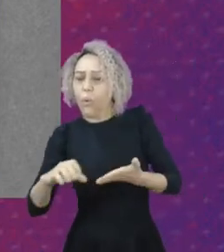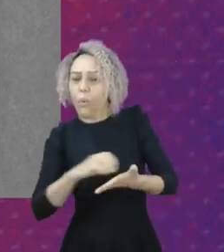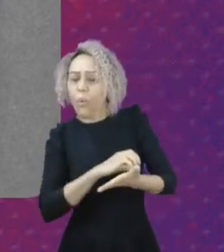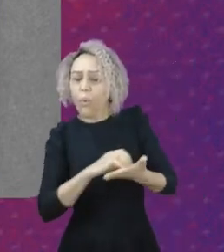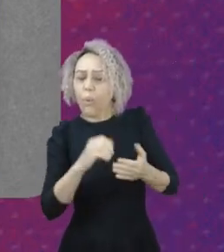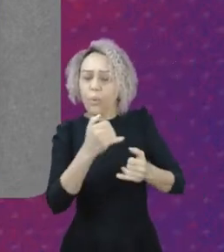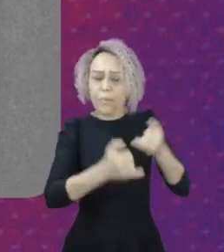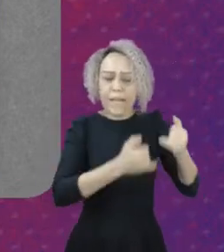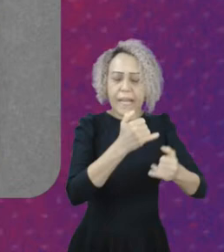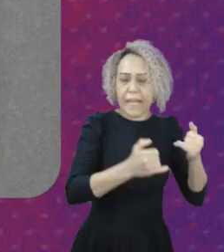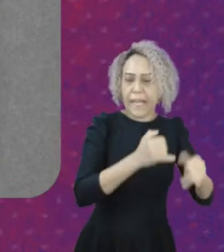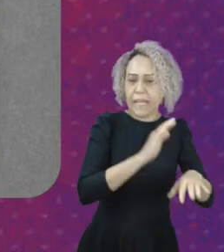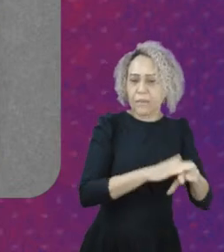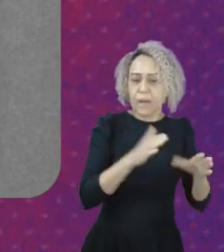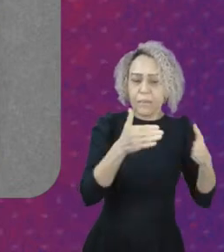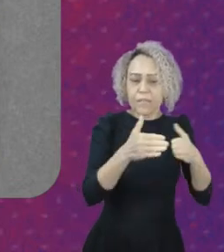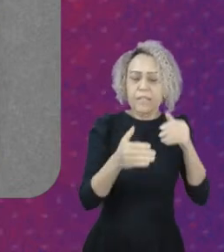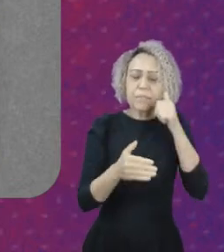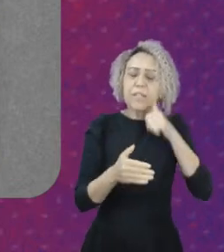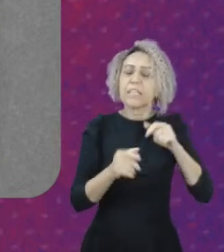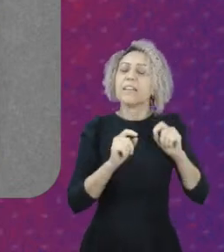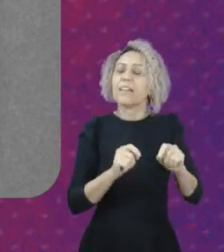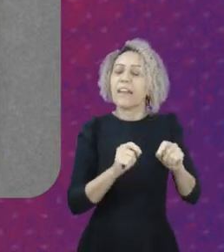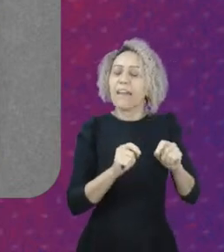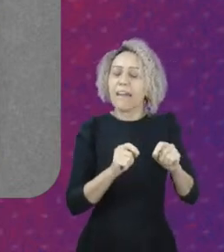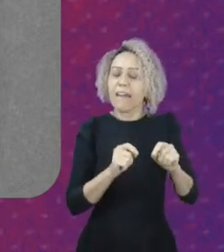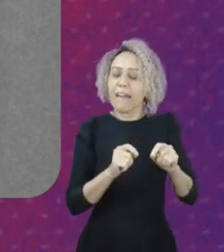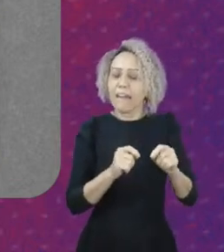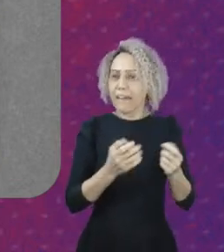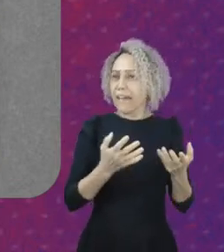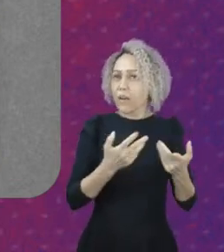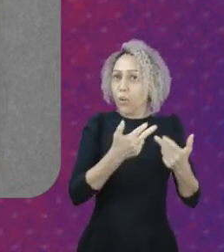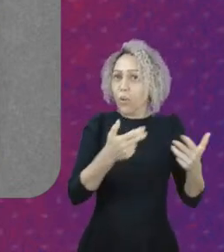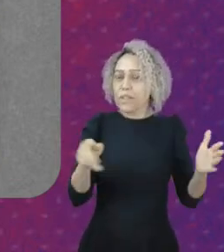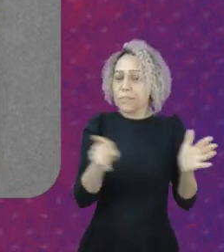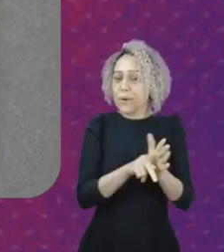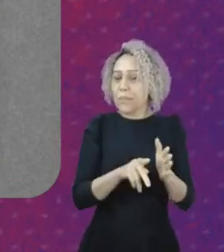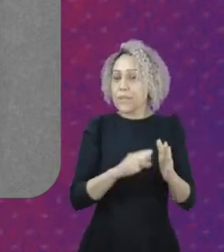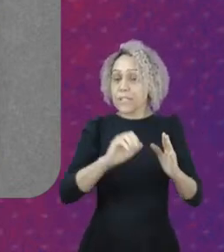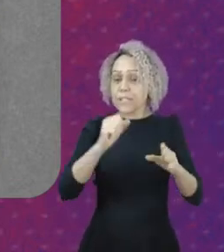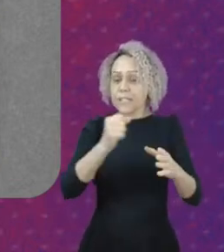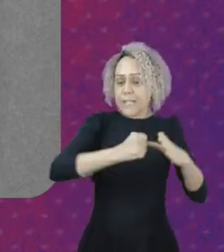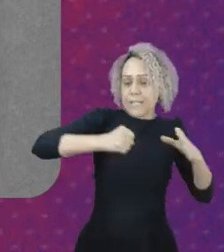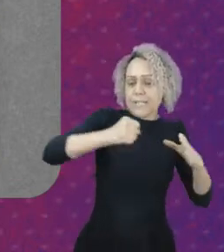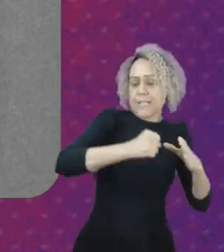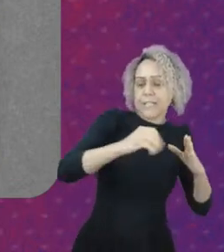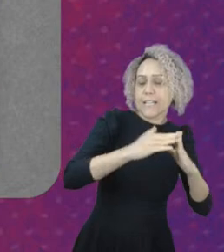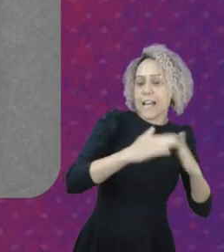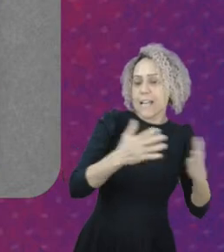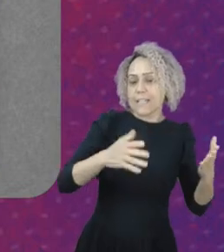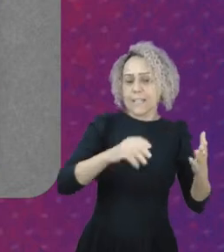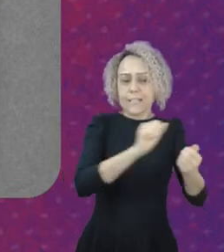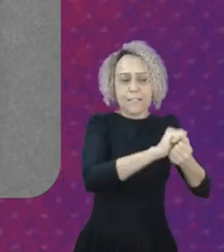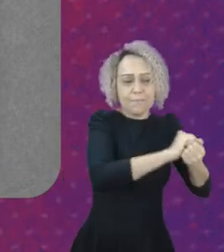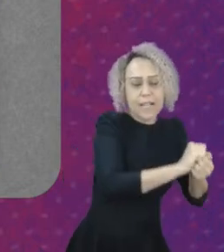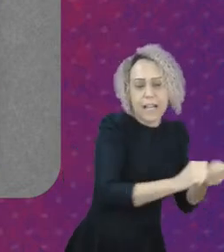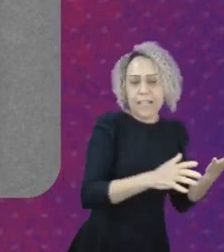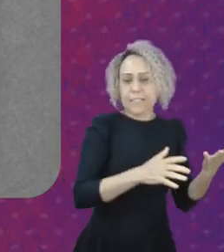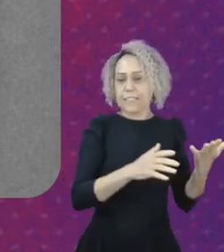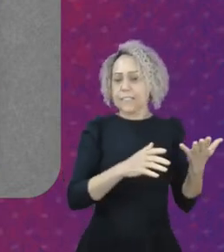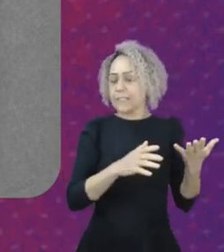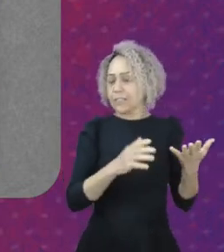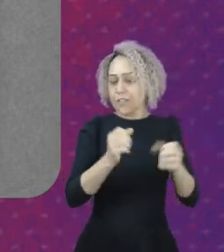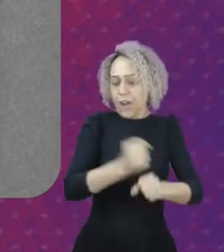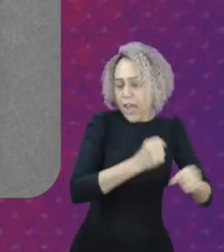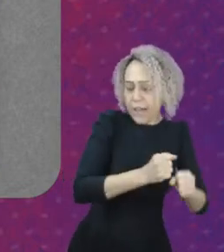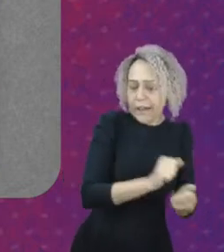também uma boneca, que é para ela aprender a ser maternal. E aos meninos a gente dá os brinquedos que